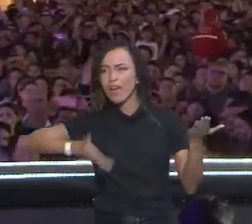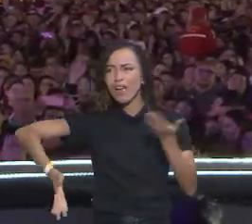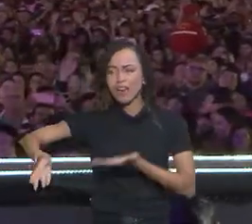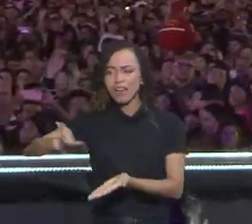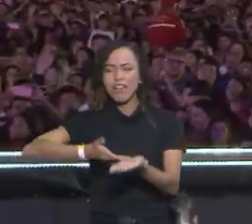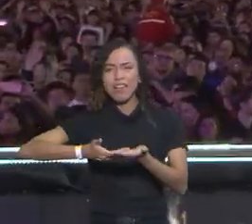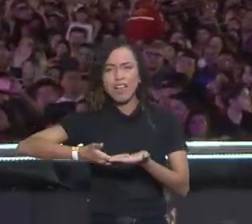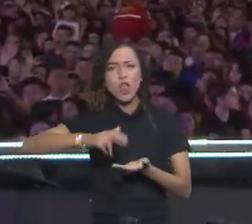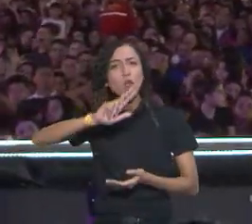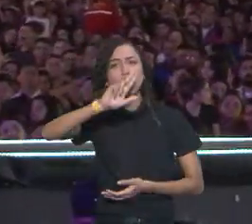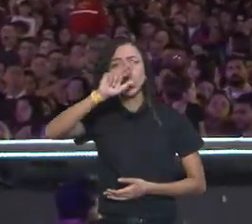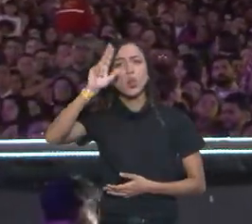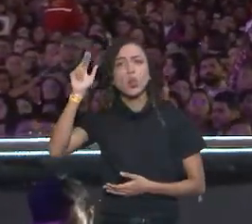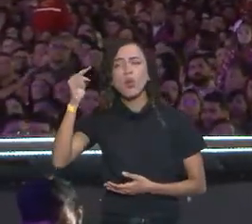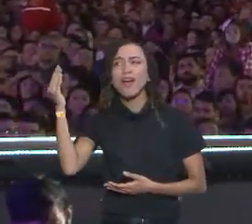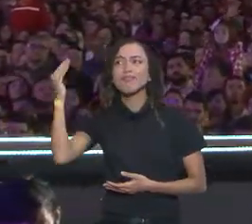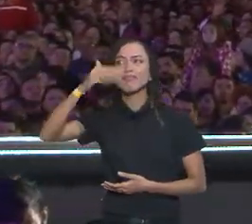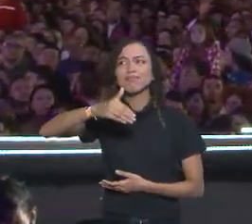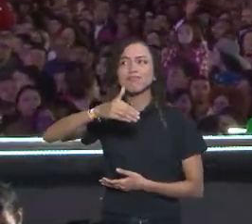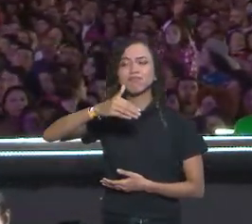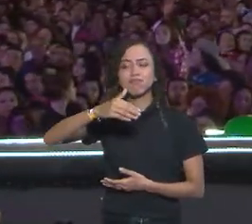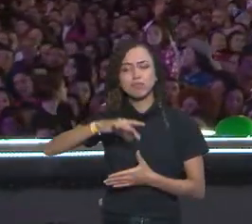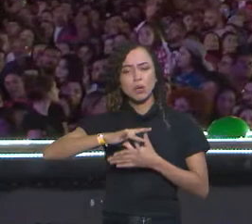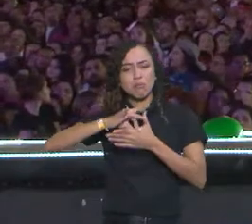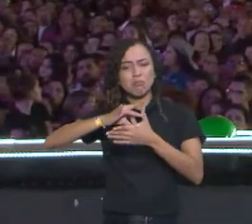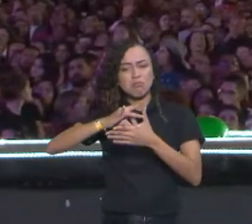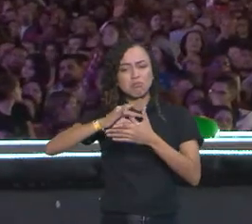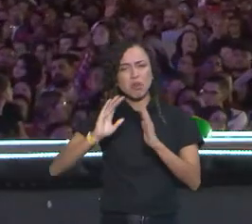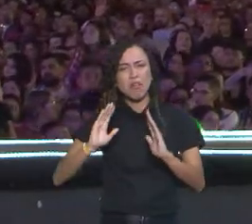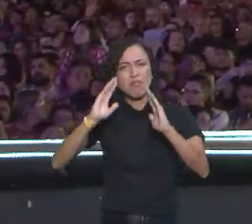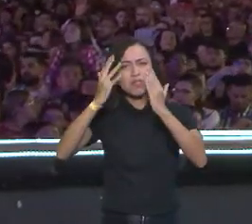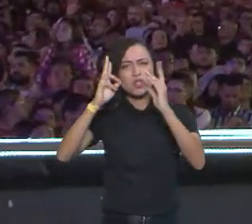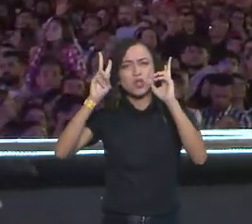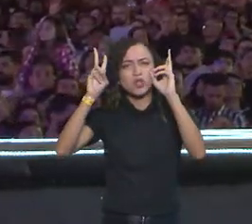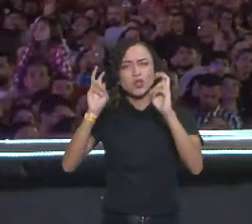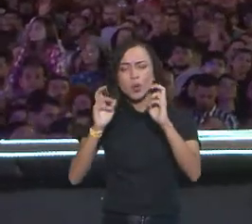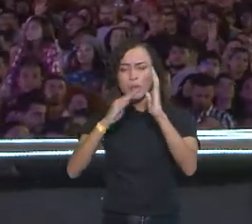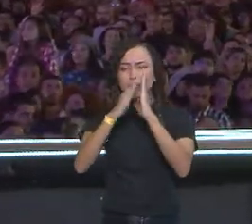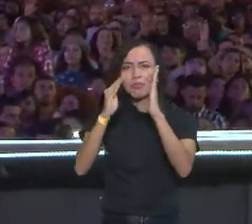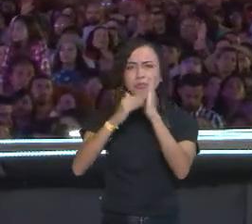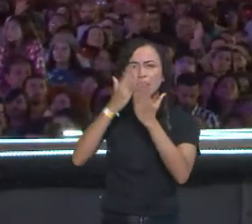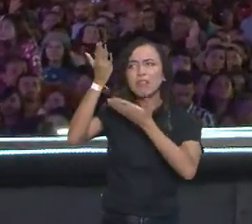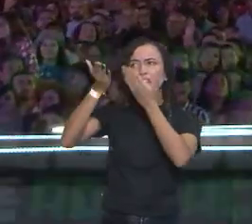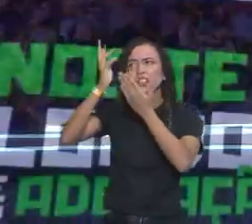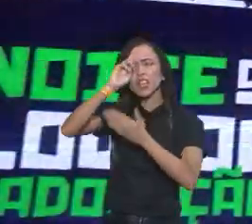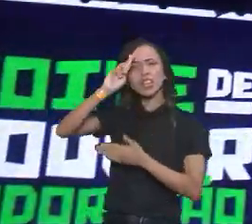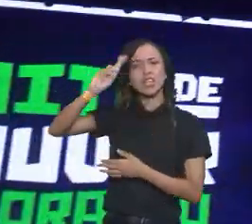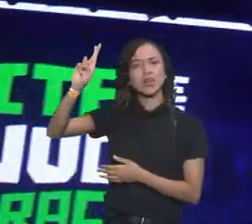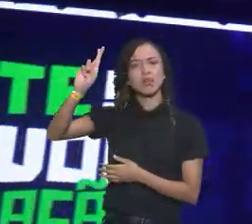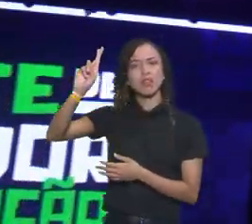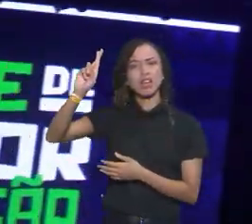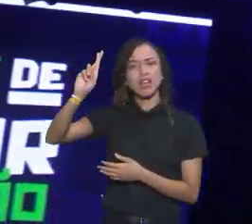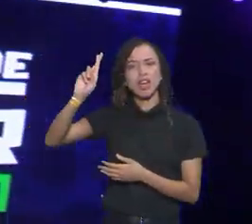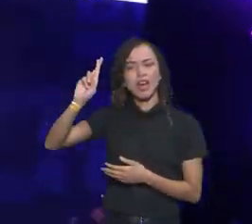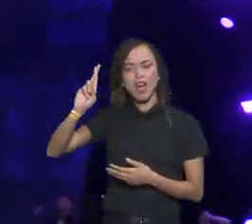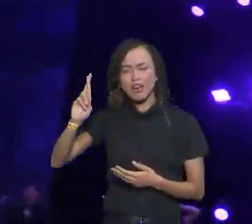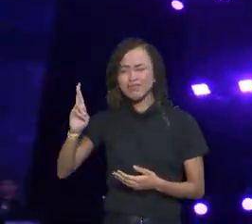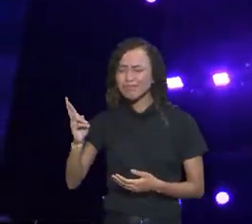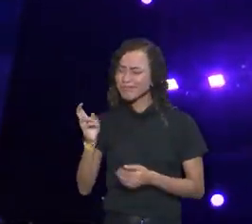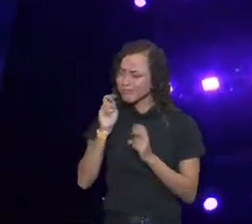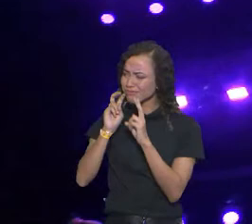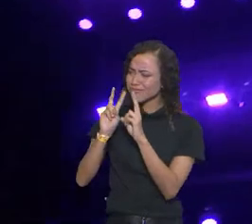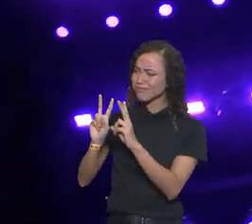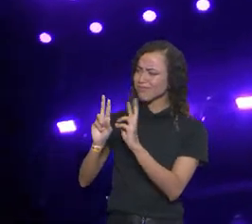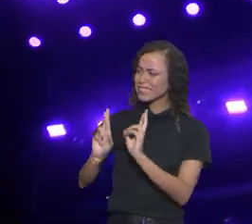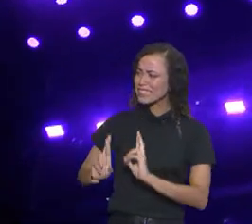evento talvez nunca vieram a um evento Aonde se canta louvores a Deus e de repente aquela imagem